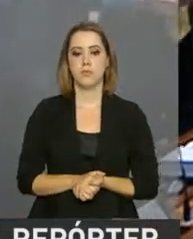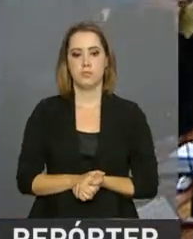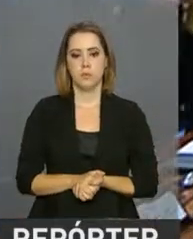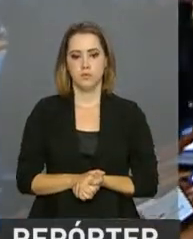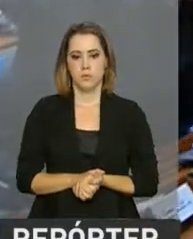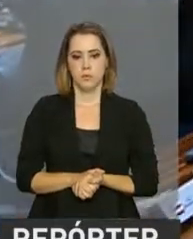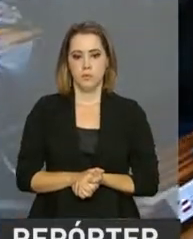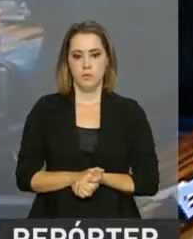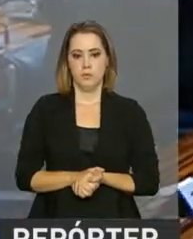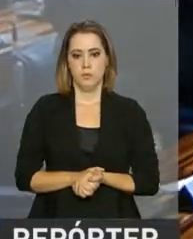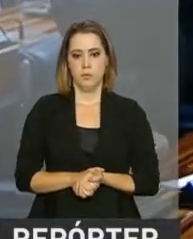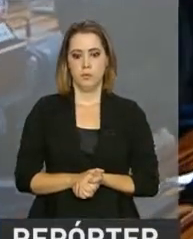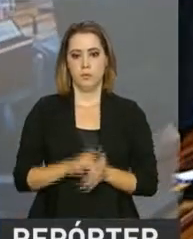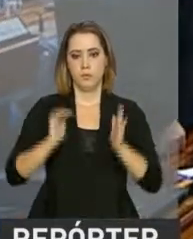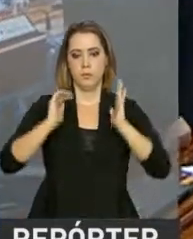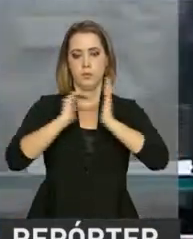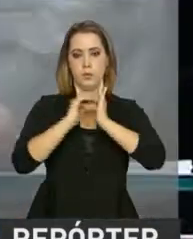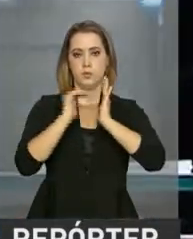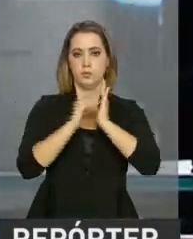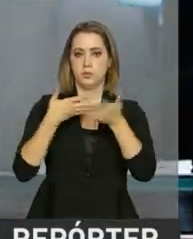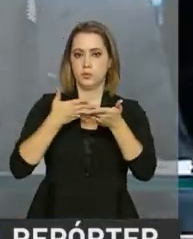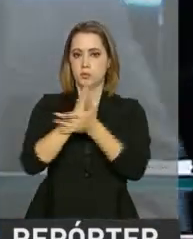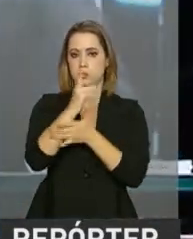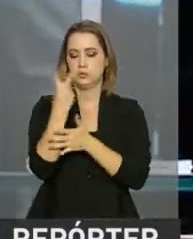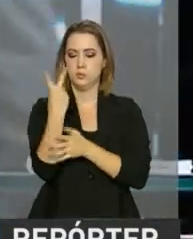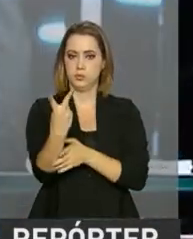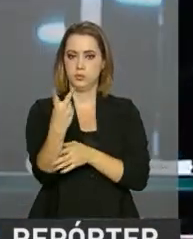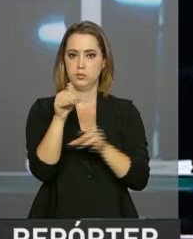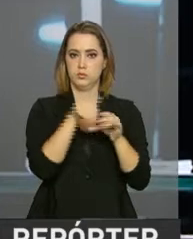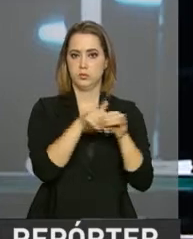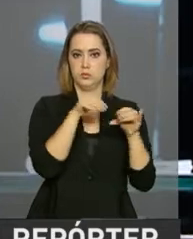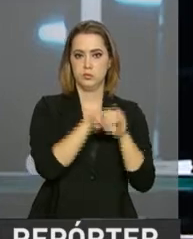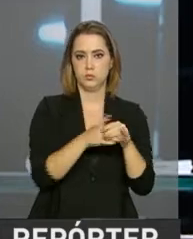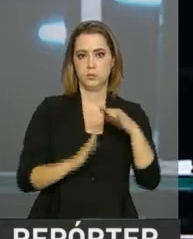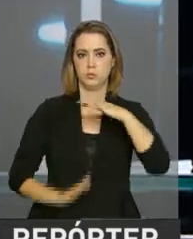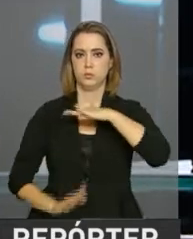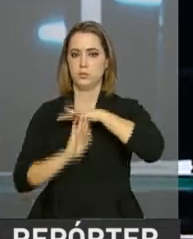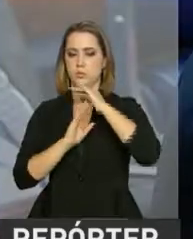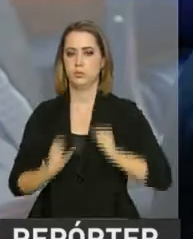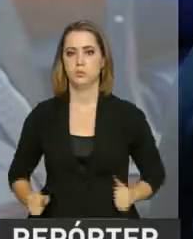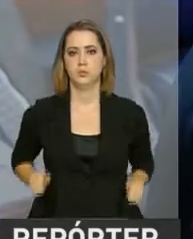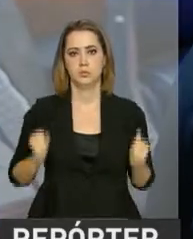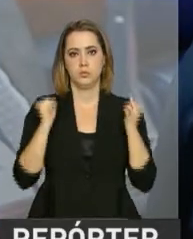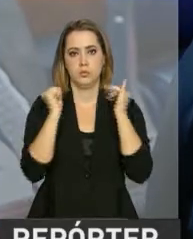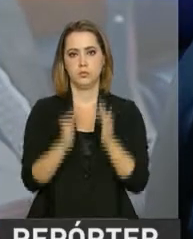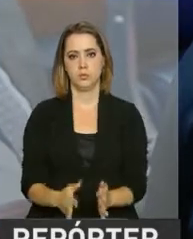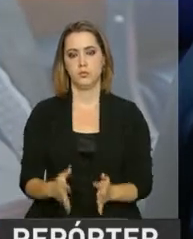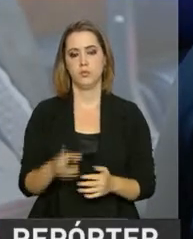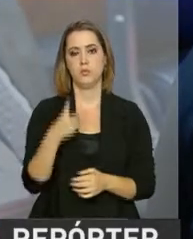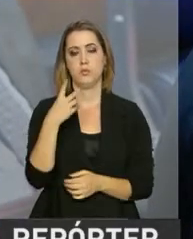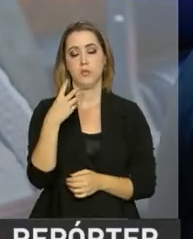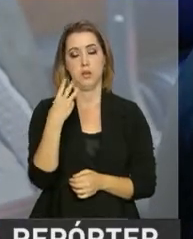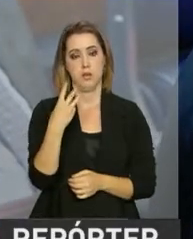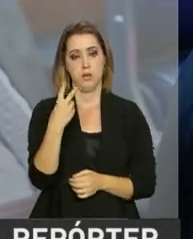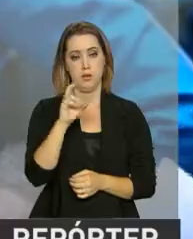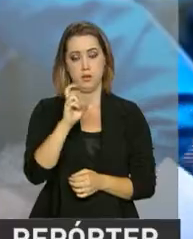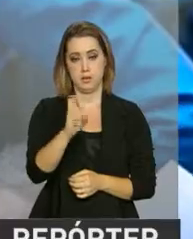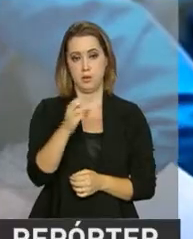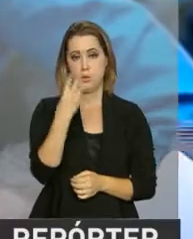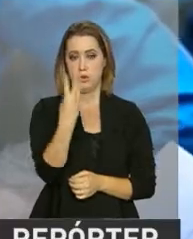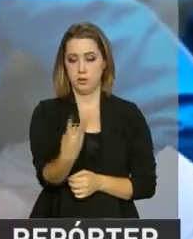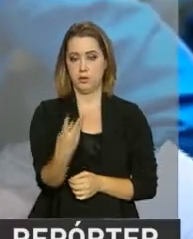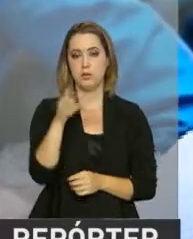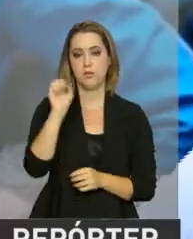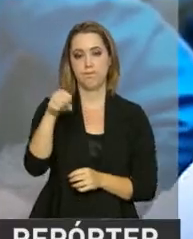O Senado aprovou em segundo turno a proposta que estabelece um teto para o aumento dos gastos públicos. Foram 53 votos favoráveis